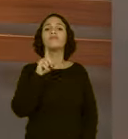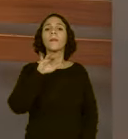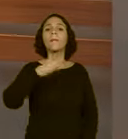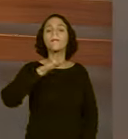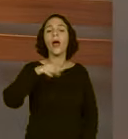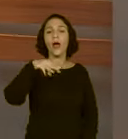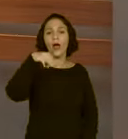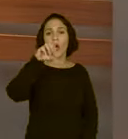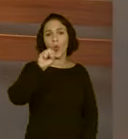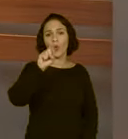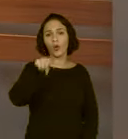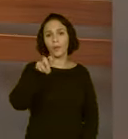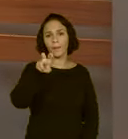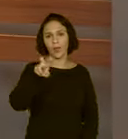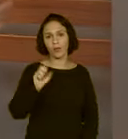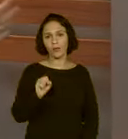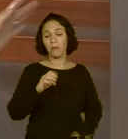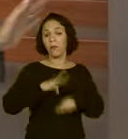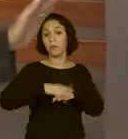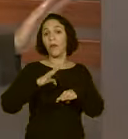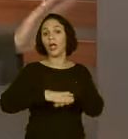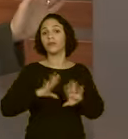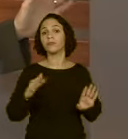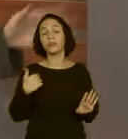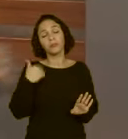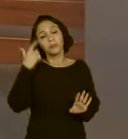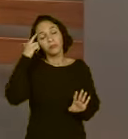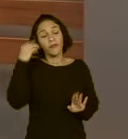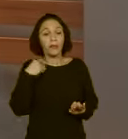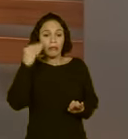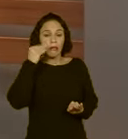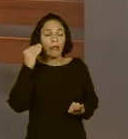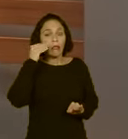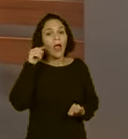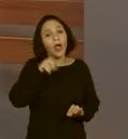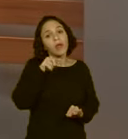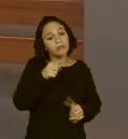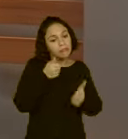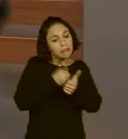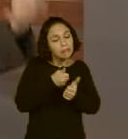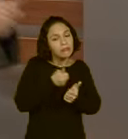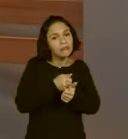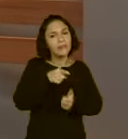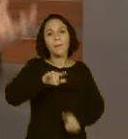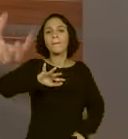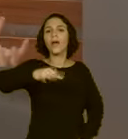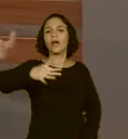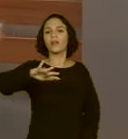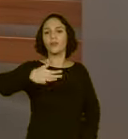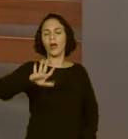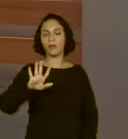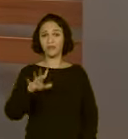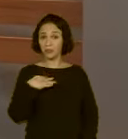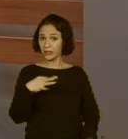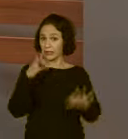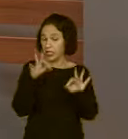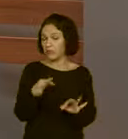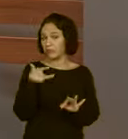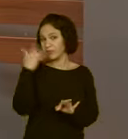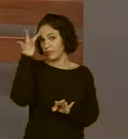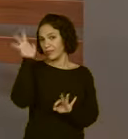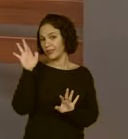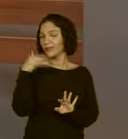Essa é a minha estimativa, em matemática, por exemplo, né? Uhum. Então, são valores estimados. Quando a gente está